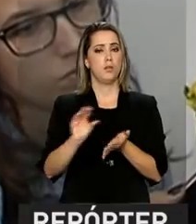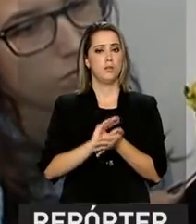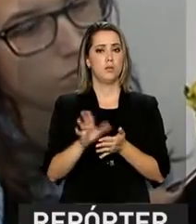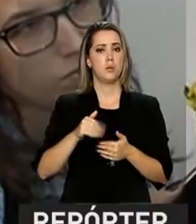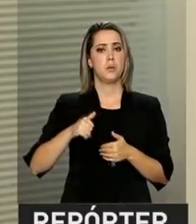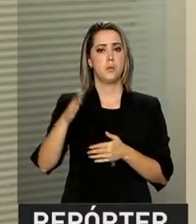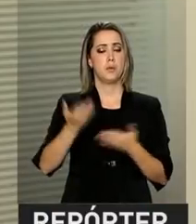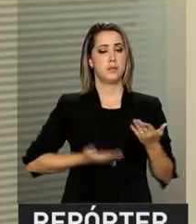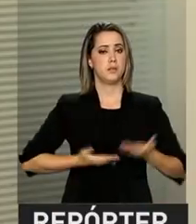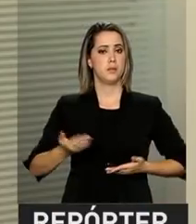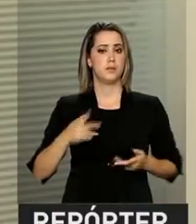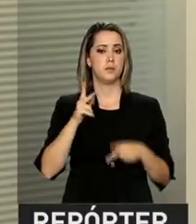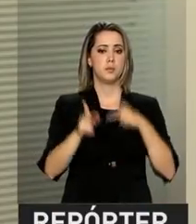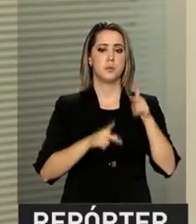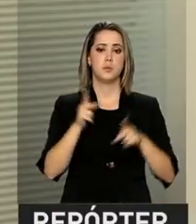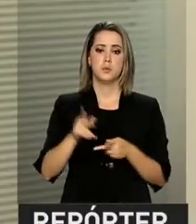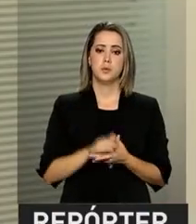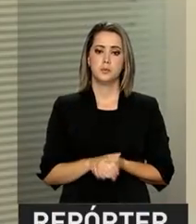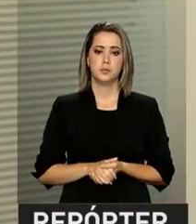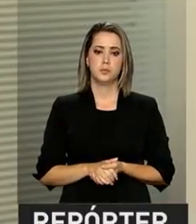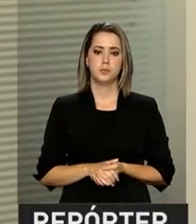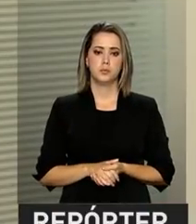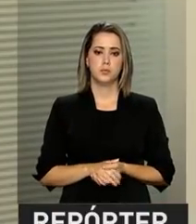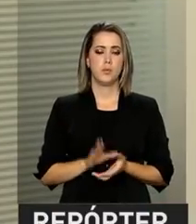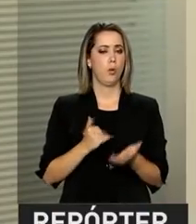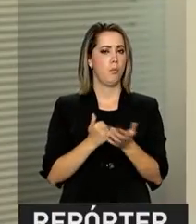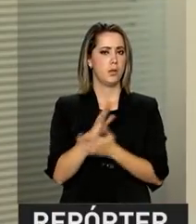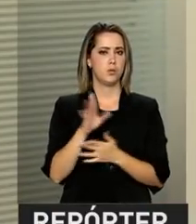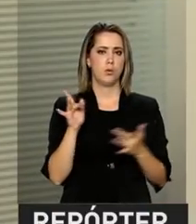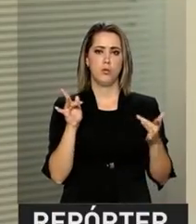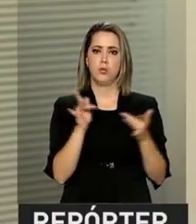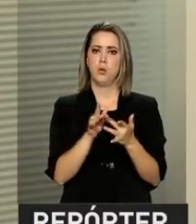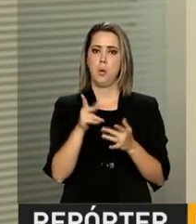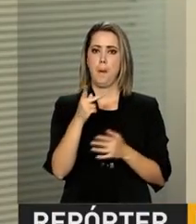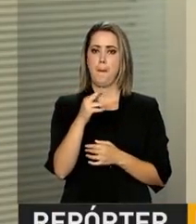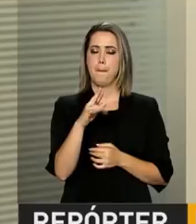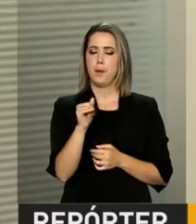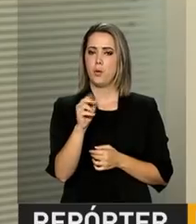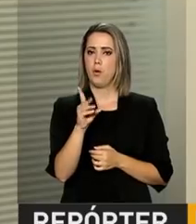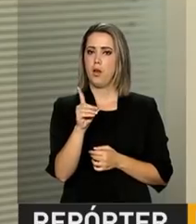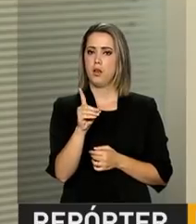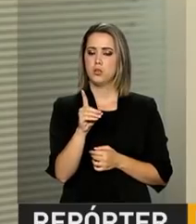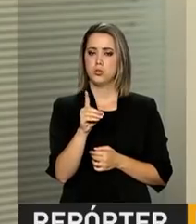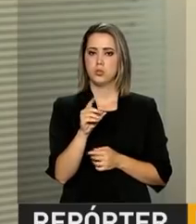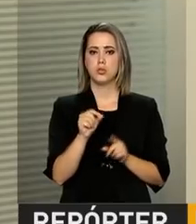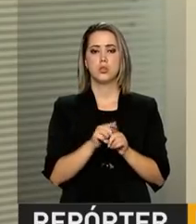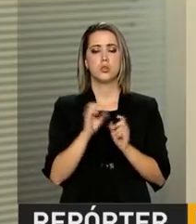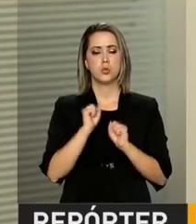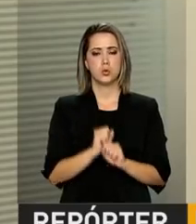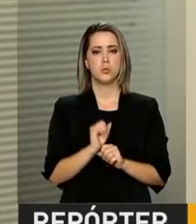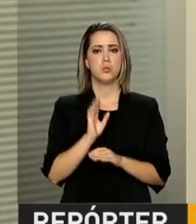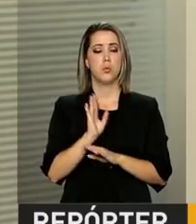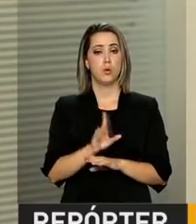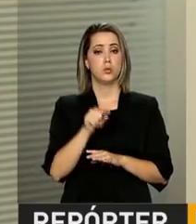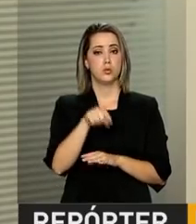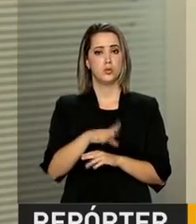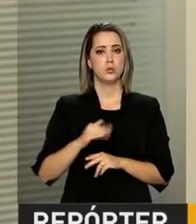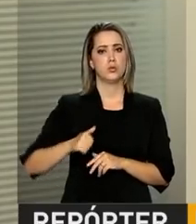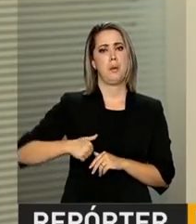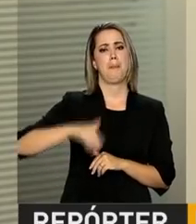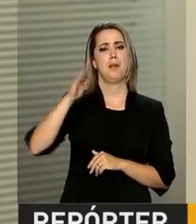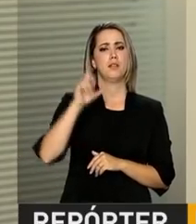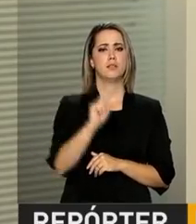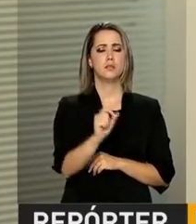serviços para a população. Desde que se vinculou os projetos ao PROAD, realmente a gente consegue atender uma abrangência